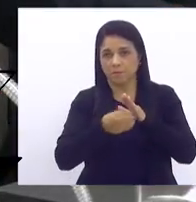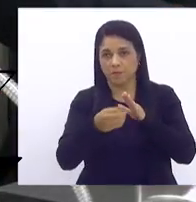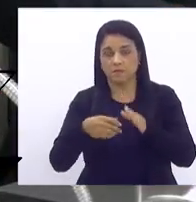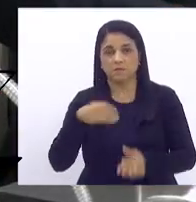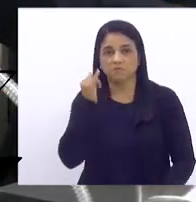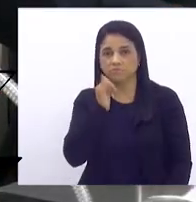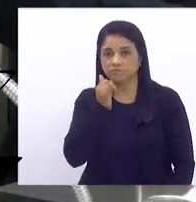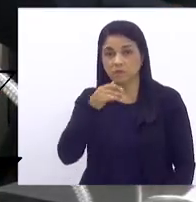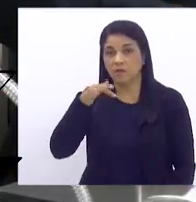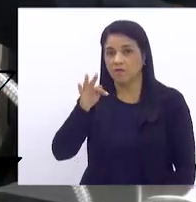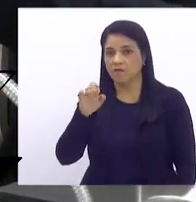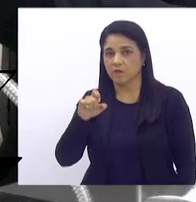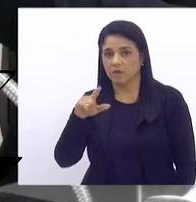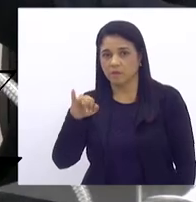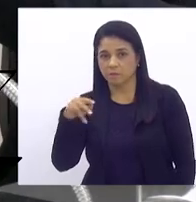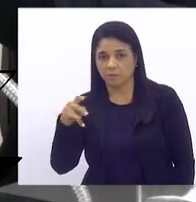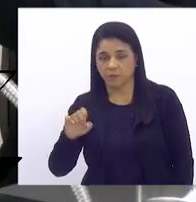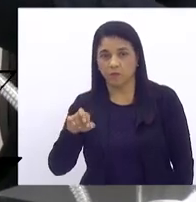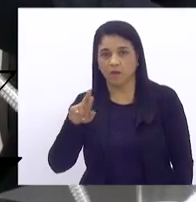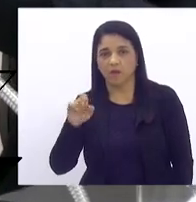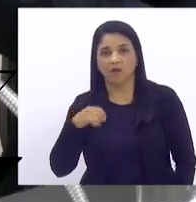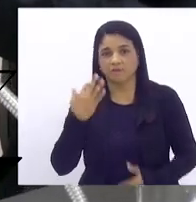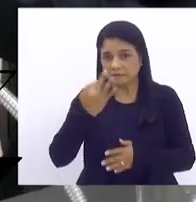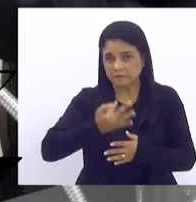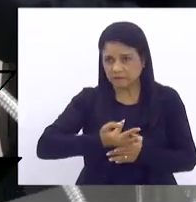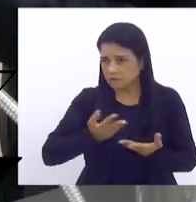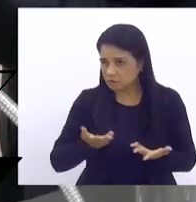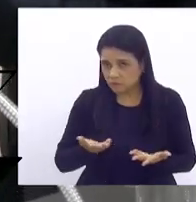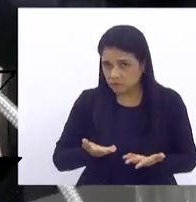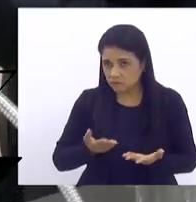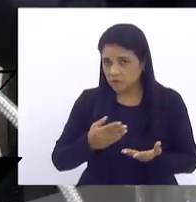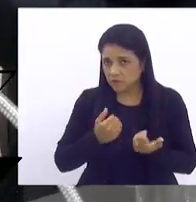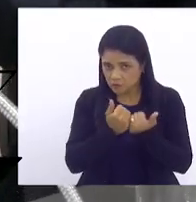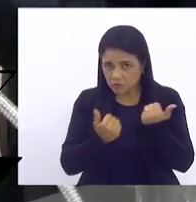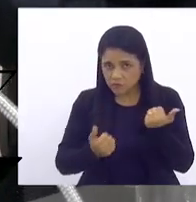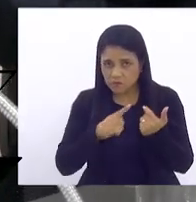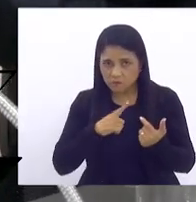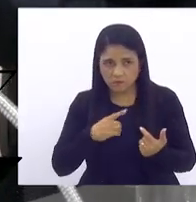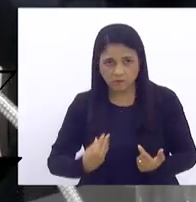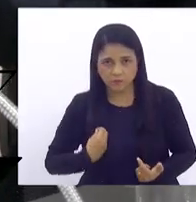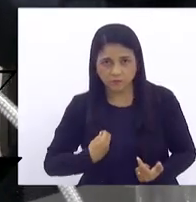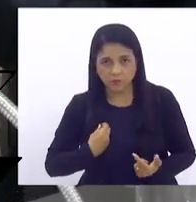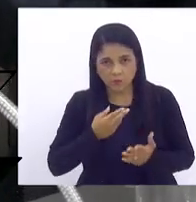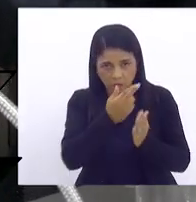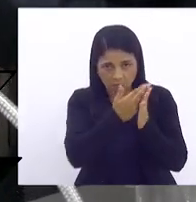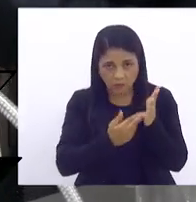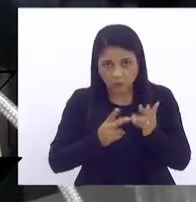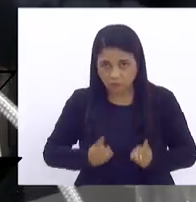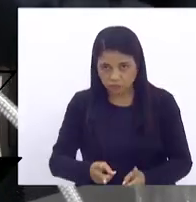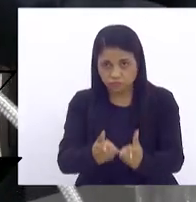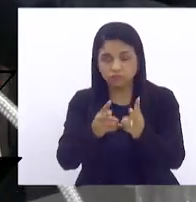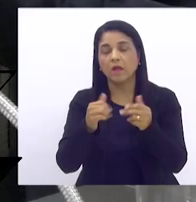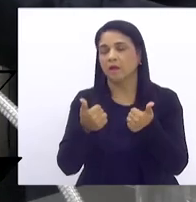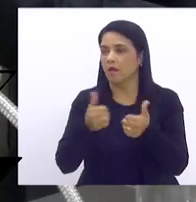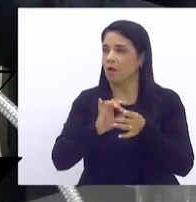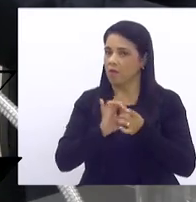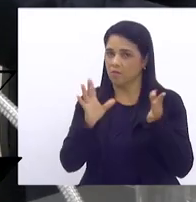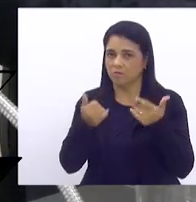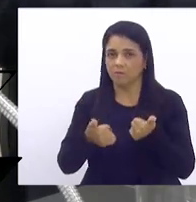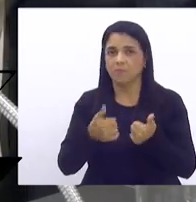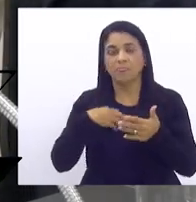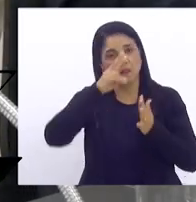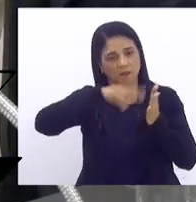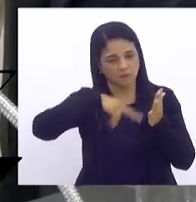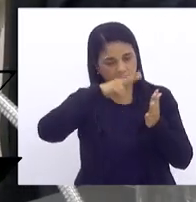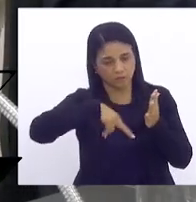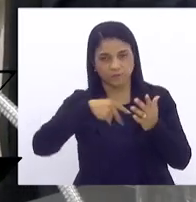Filipinho Raves. Filipinho Raves não está presente, assessoria presente? Pode manter o relatório? Está autorizado a manter o relatório, então farei a